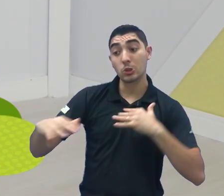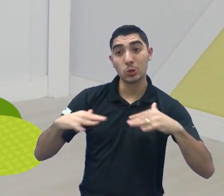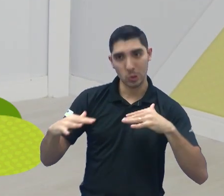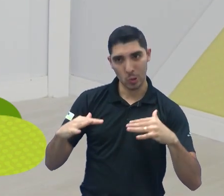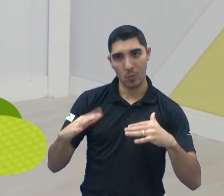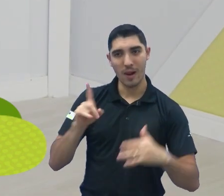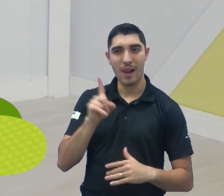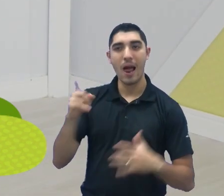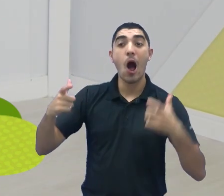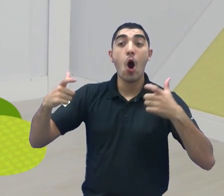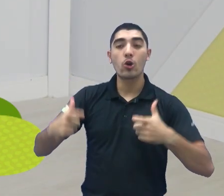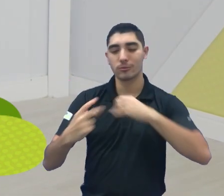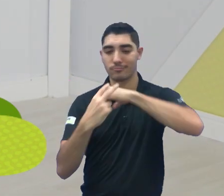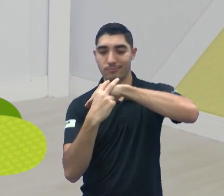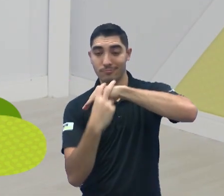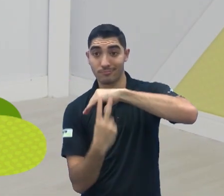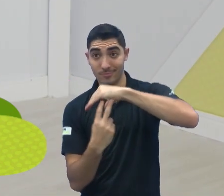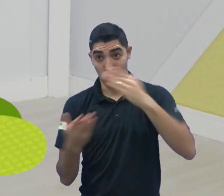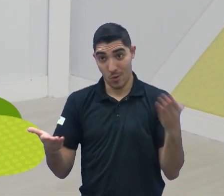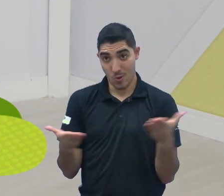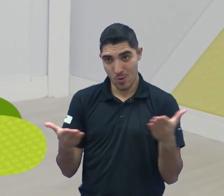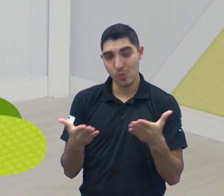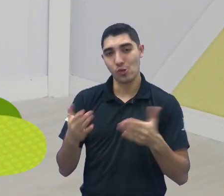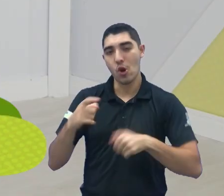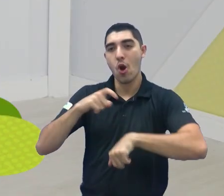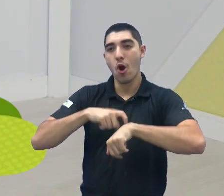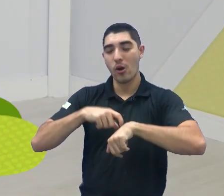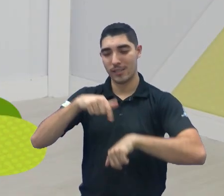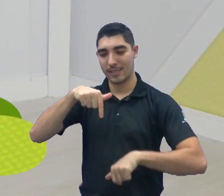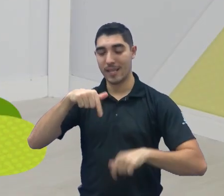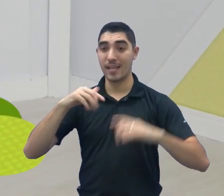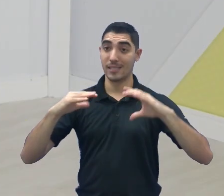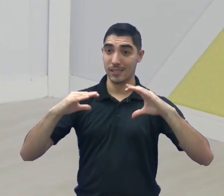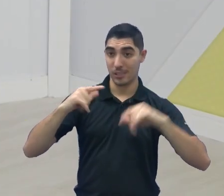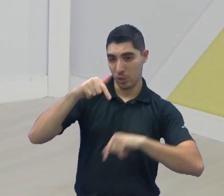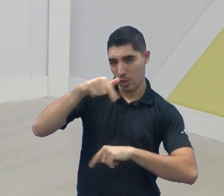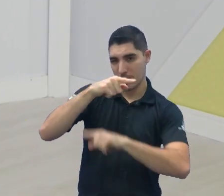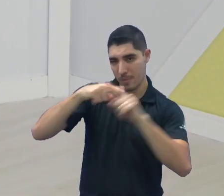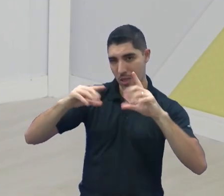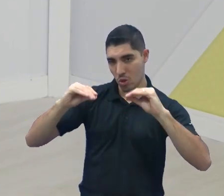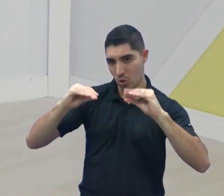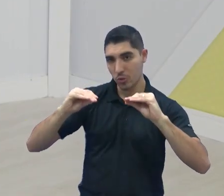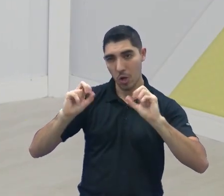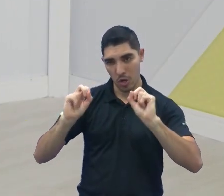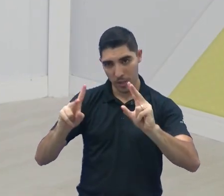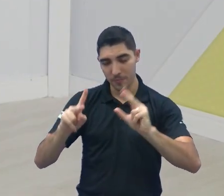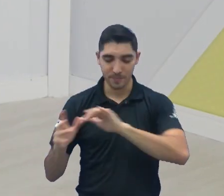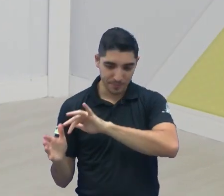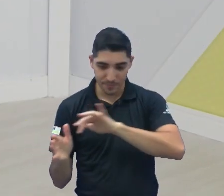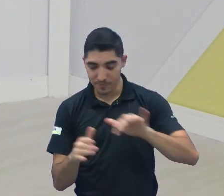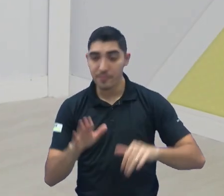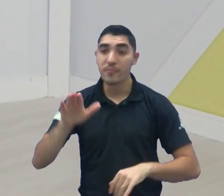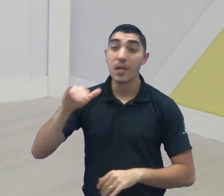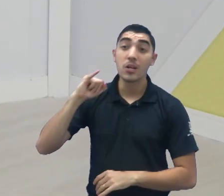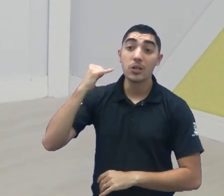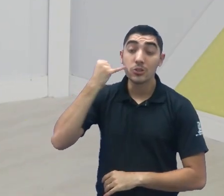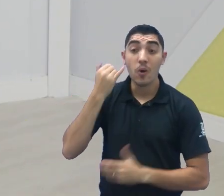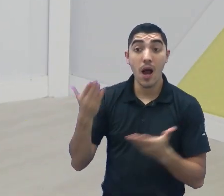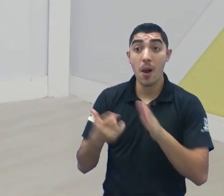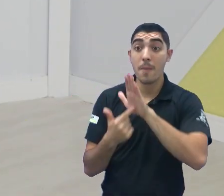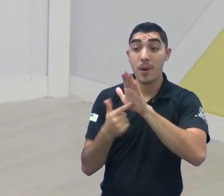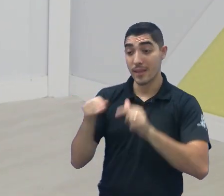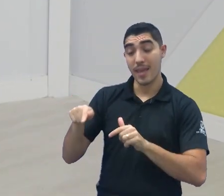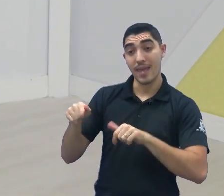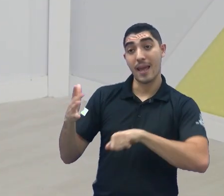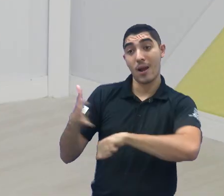na Farmaconde Arena, jogo marcado para as 19h30, tá certo? João, mudando de assunto, falando agora de Copa São Paulo de